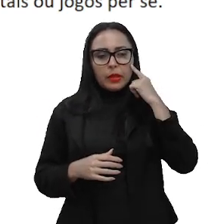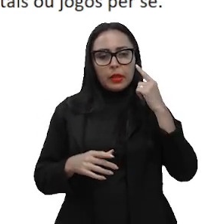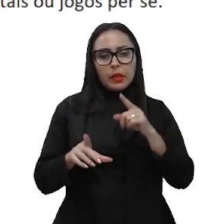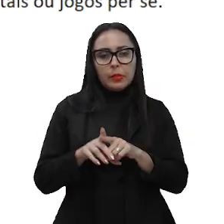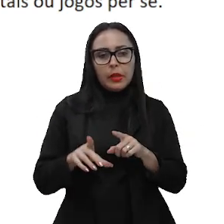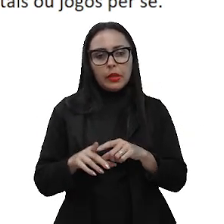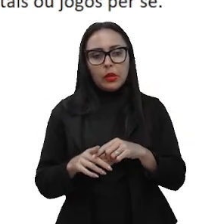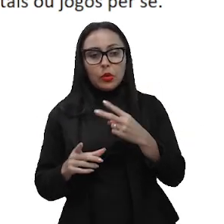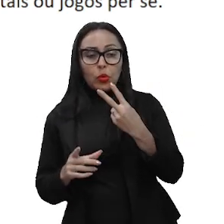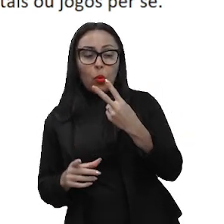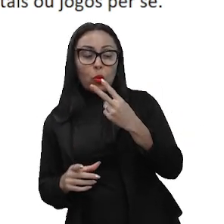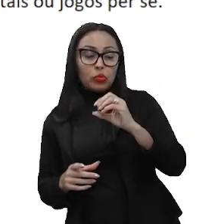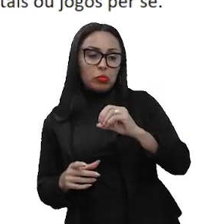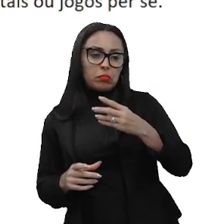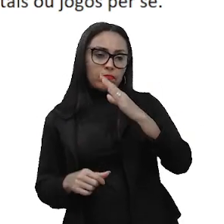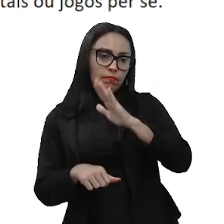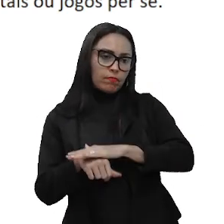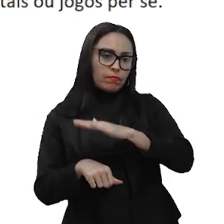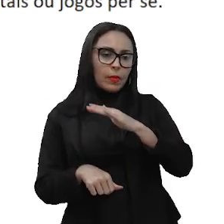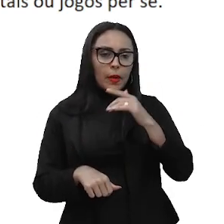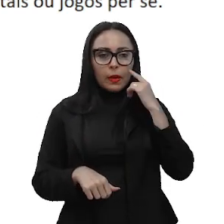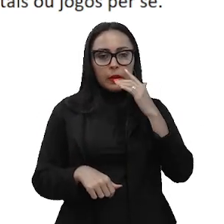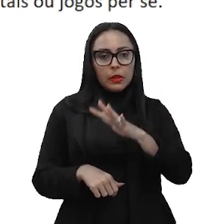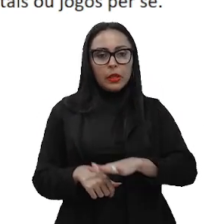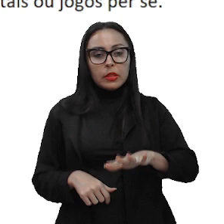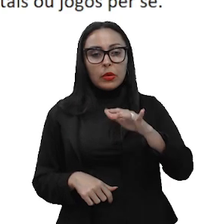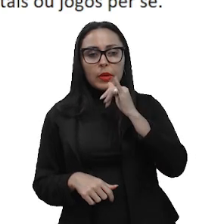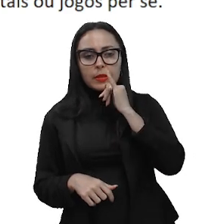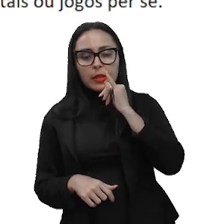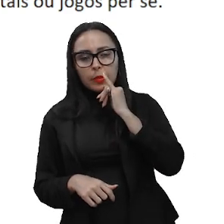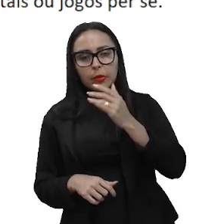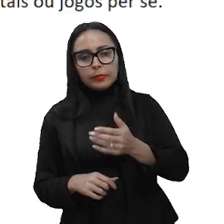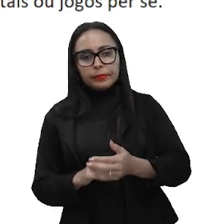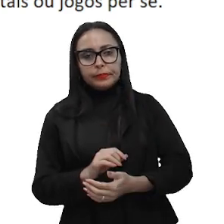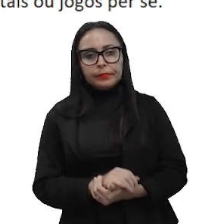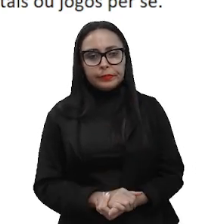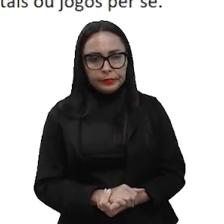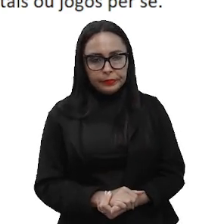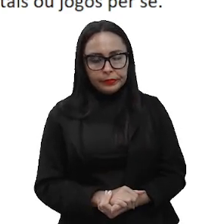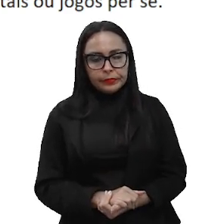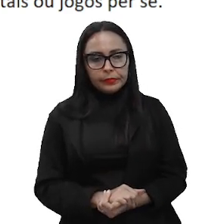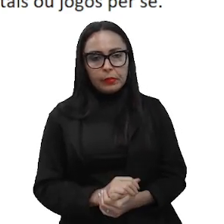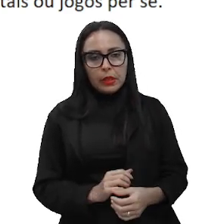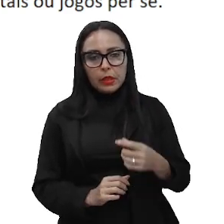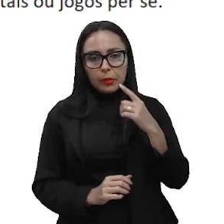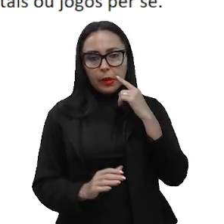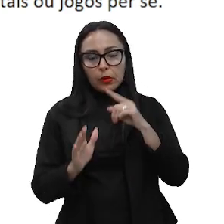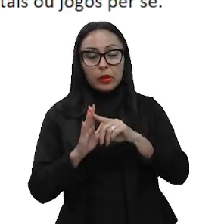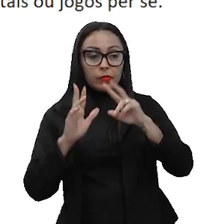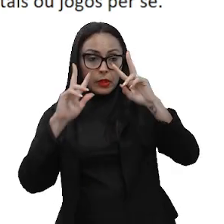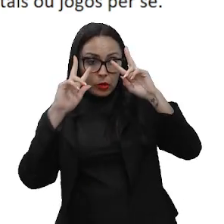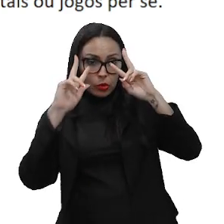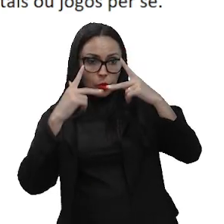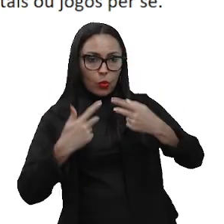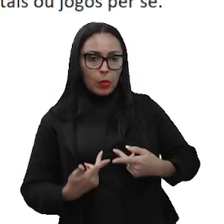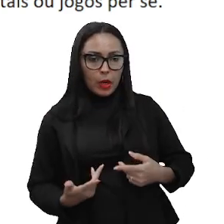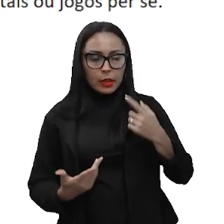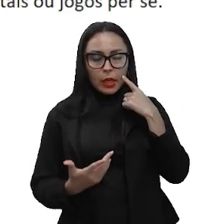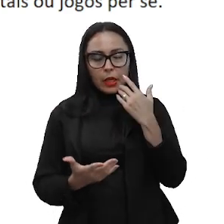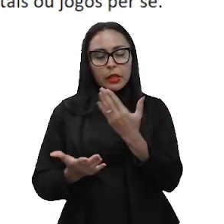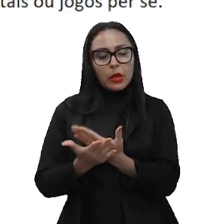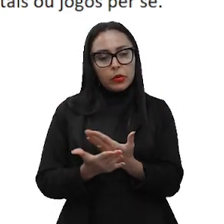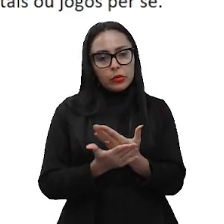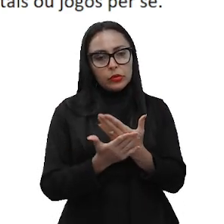dois ou mais agentes de decisão inteligentes, e aí sai um exemplo sobre teoria dos jogos, mas aqui estamos falando de humanas, que é o estudo dos jogos,